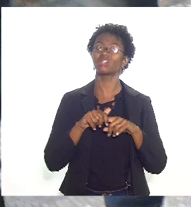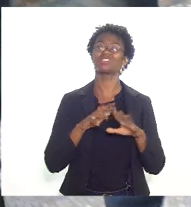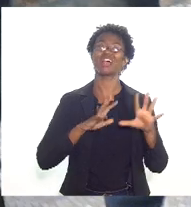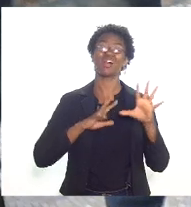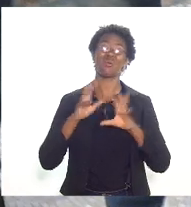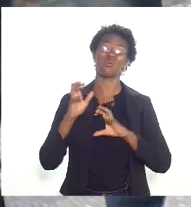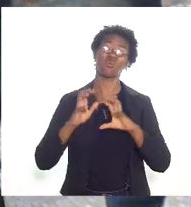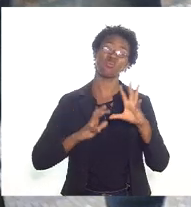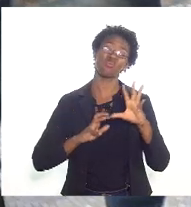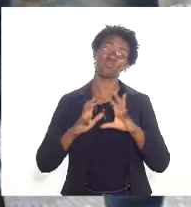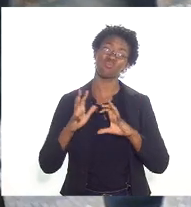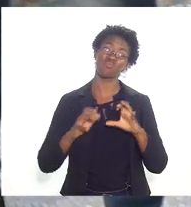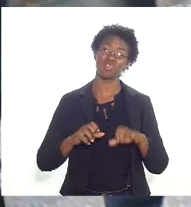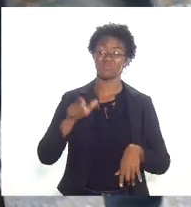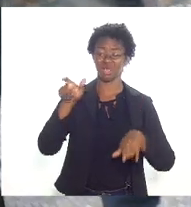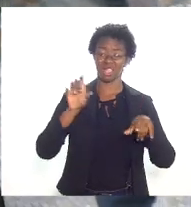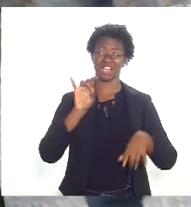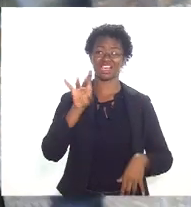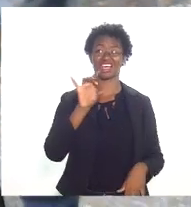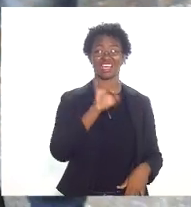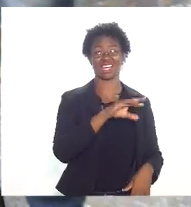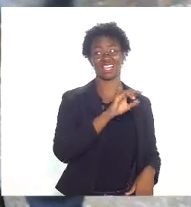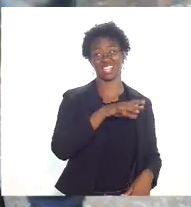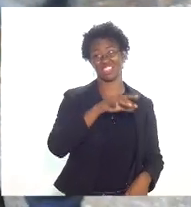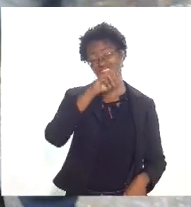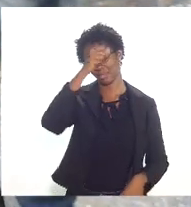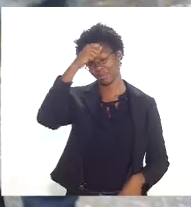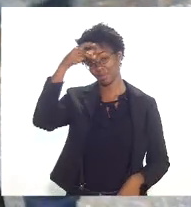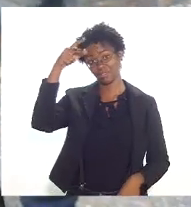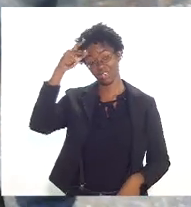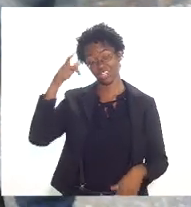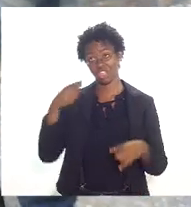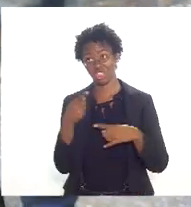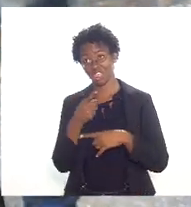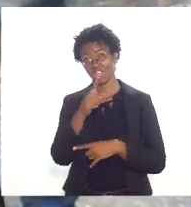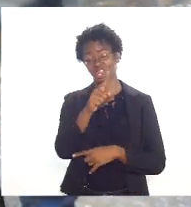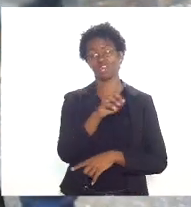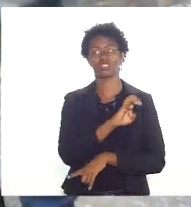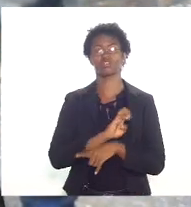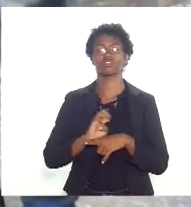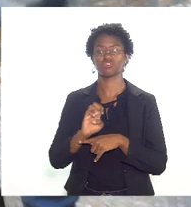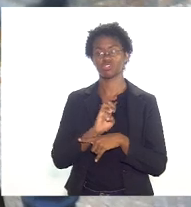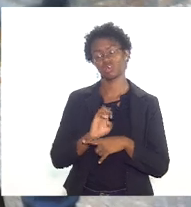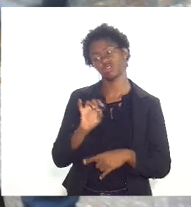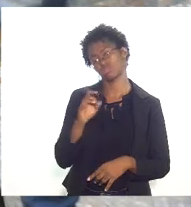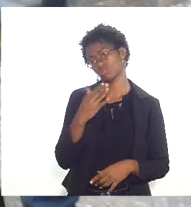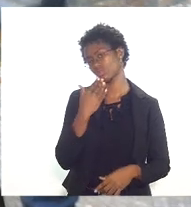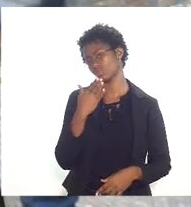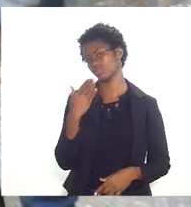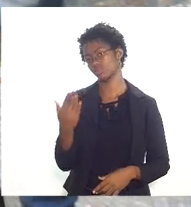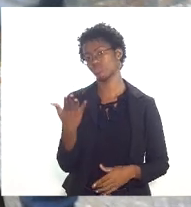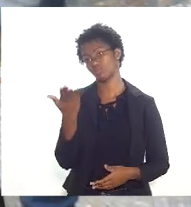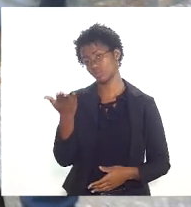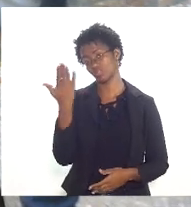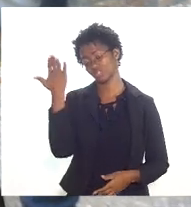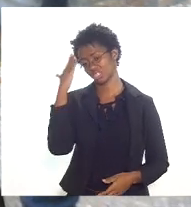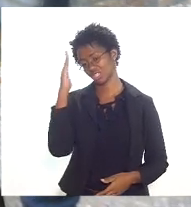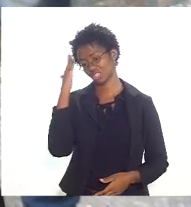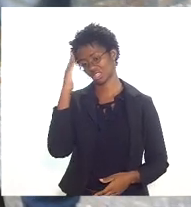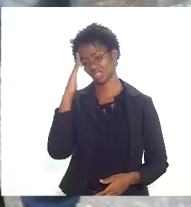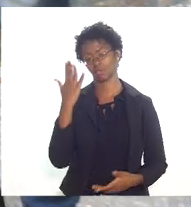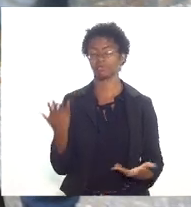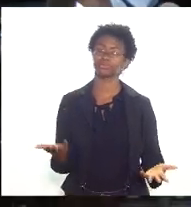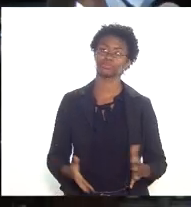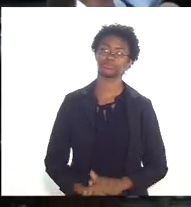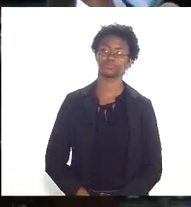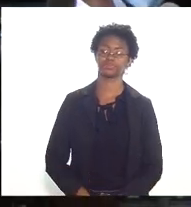conflito para as prefeituras no interior do Estado queria solicitar o silêncio entendimento para esse projeto